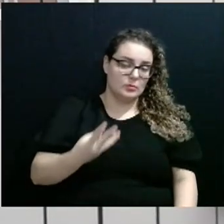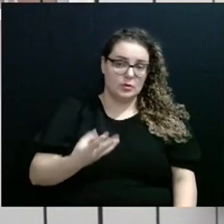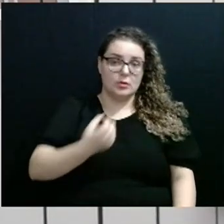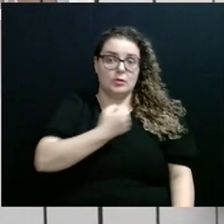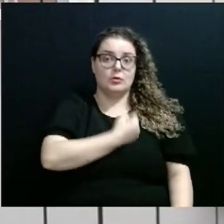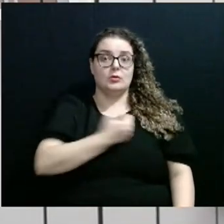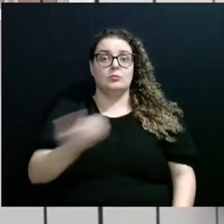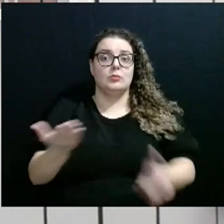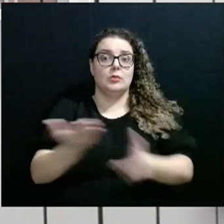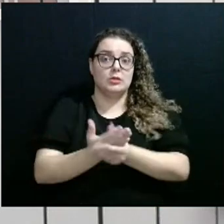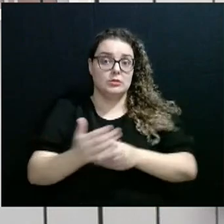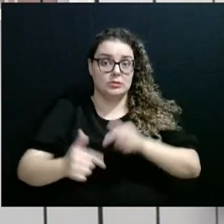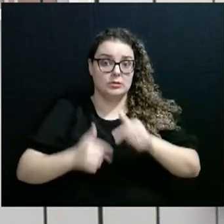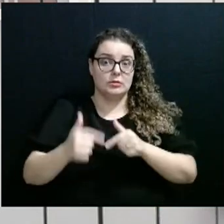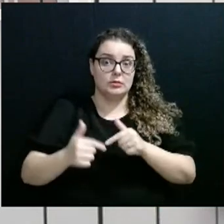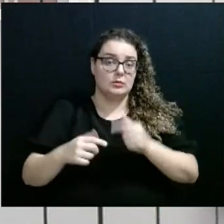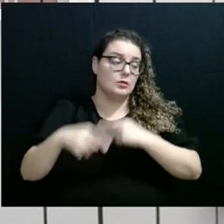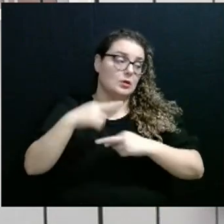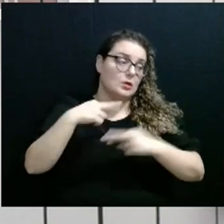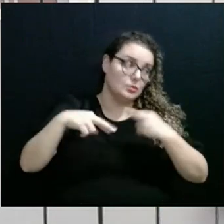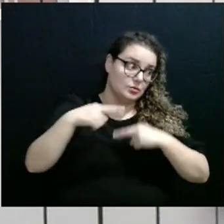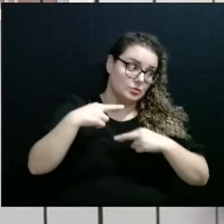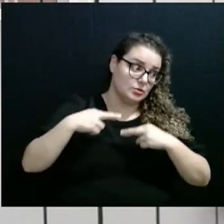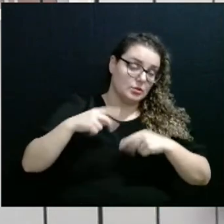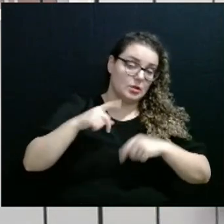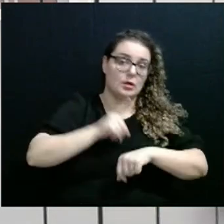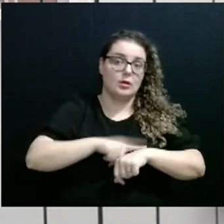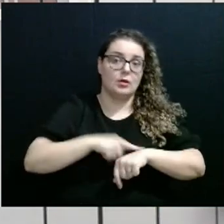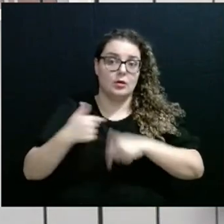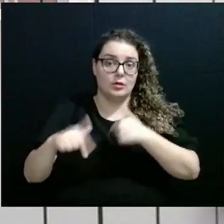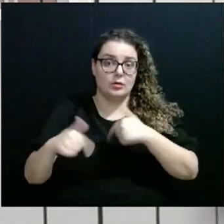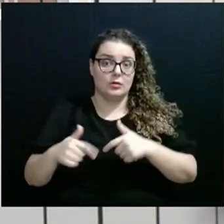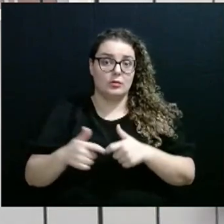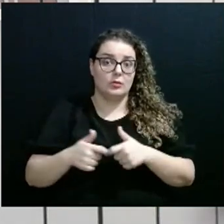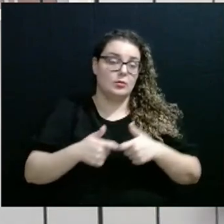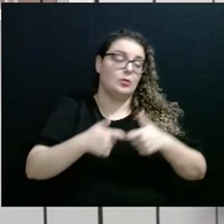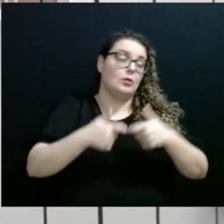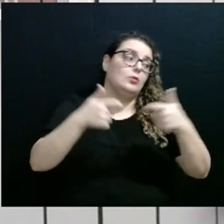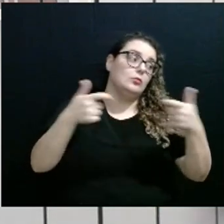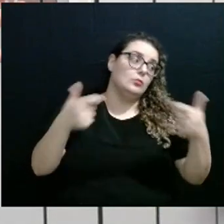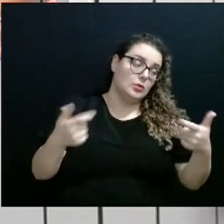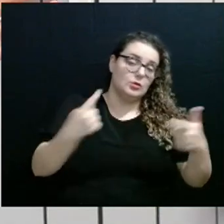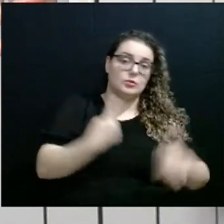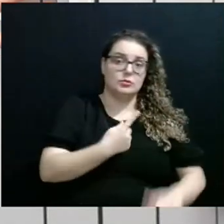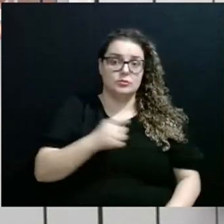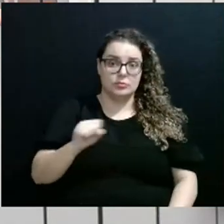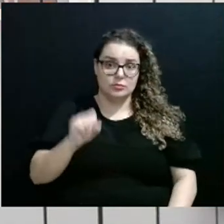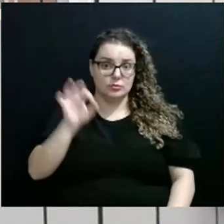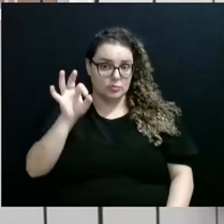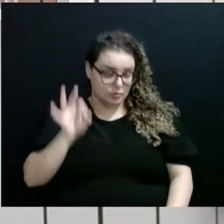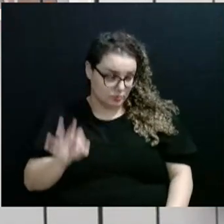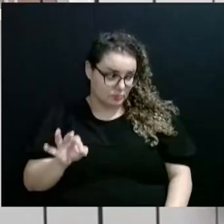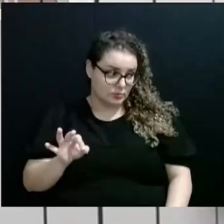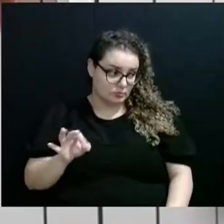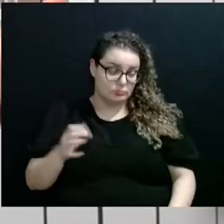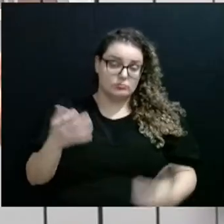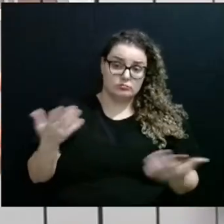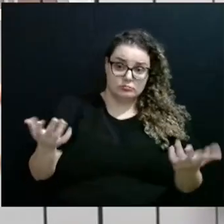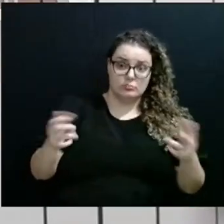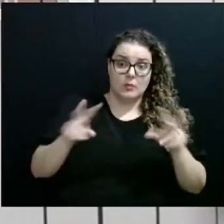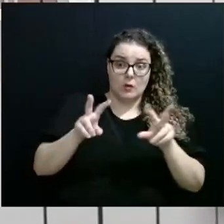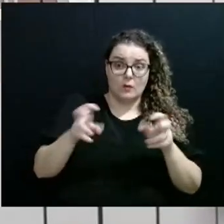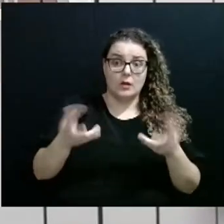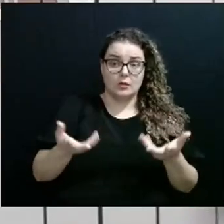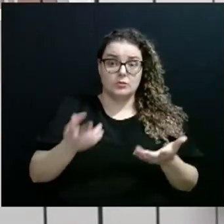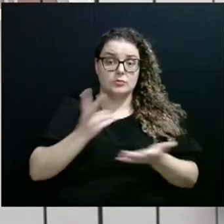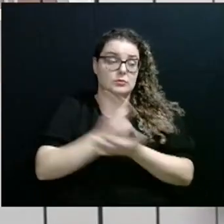trabalhistas relacionados à jornada de trabalho aumentou em 18%. Então é um assunto, né, que sempre gera